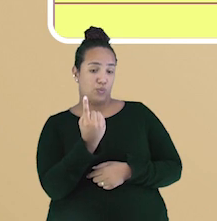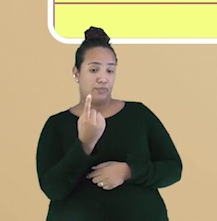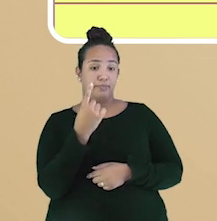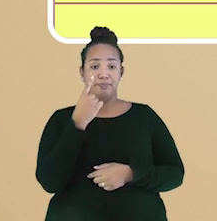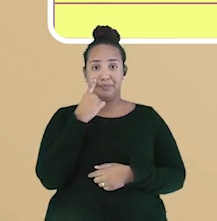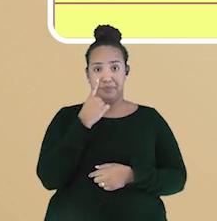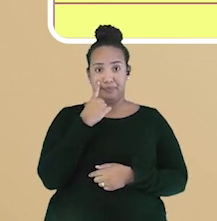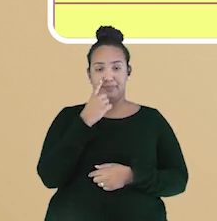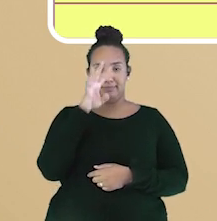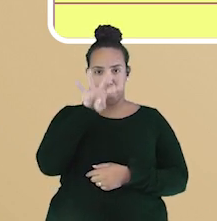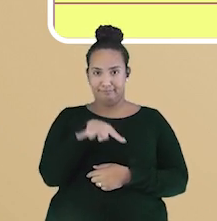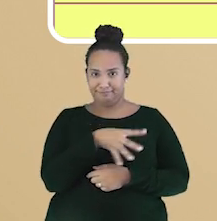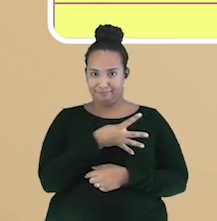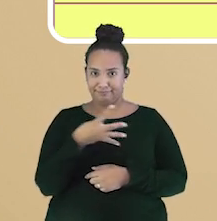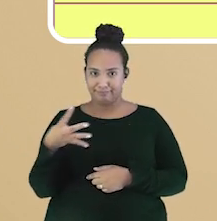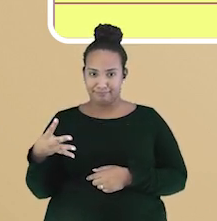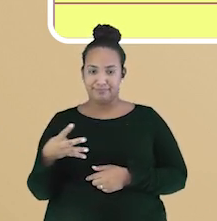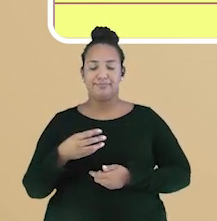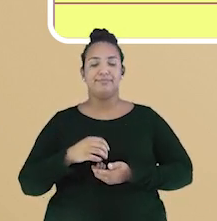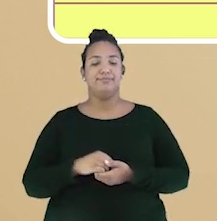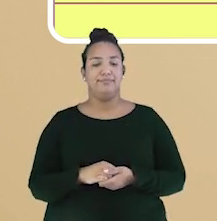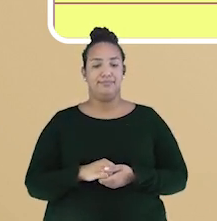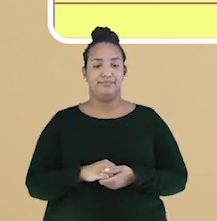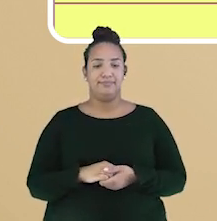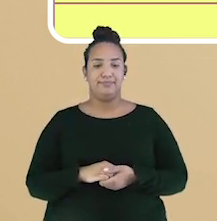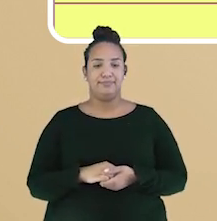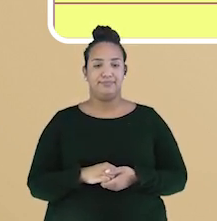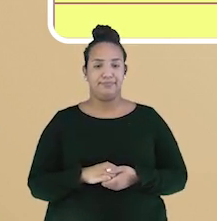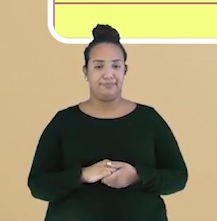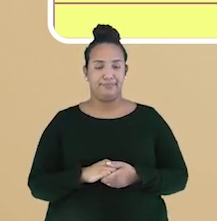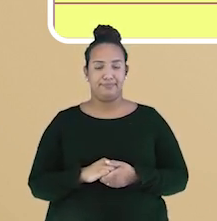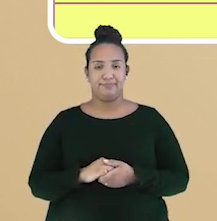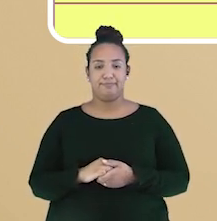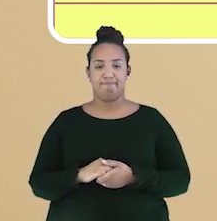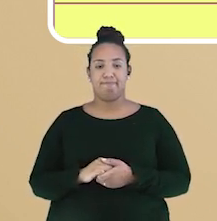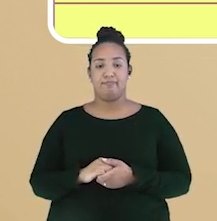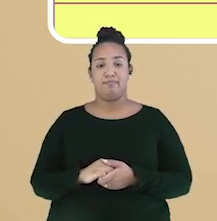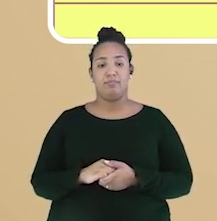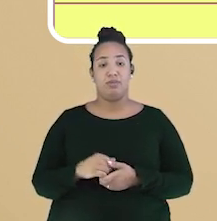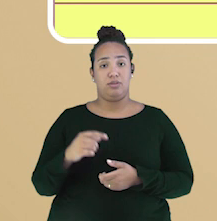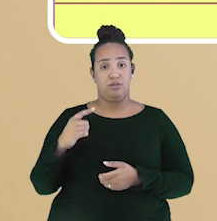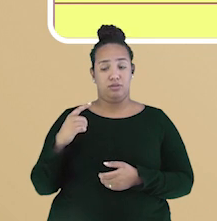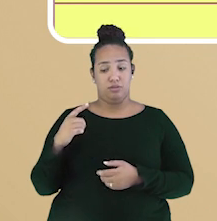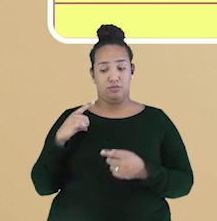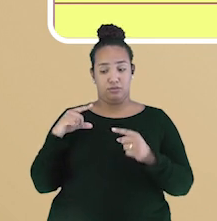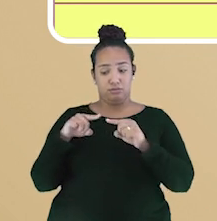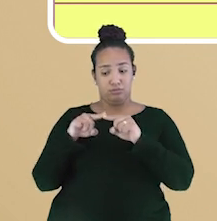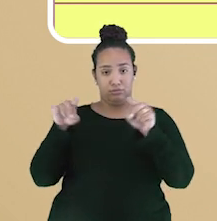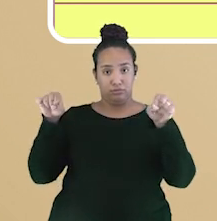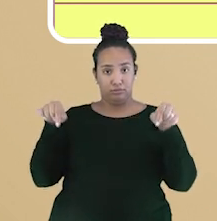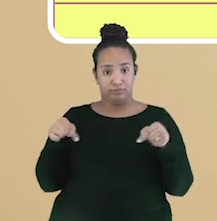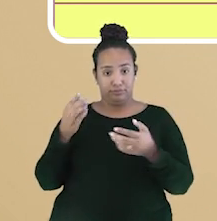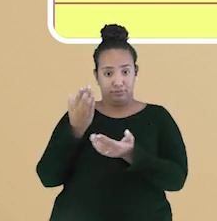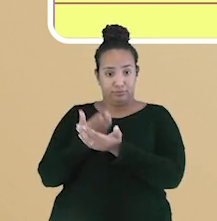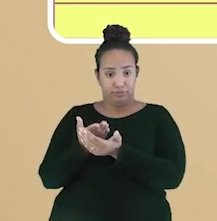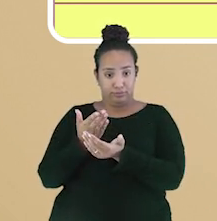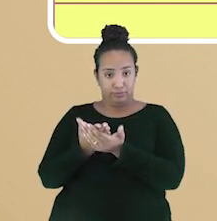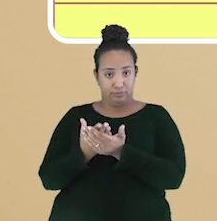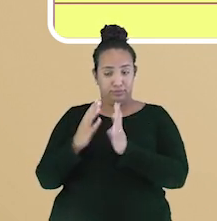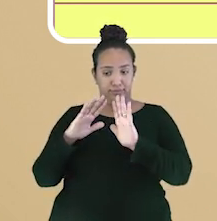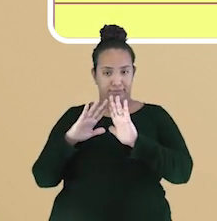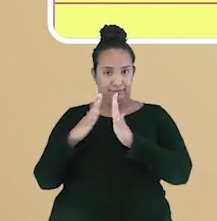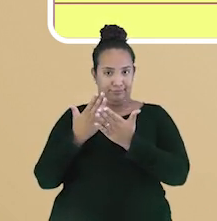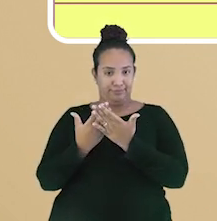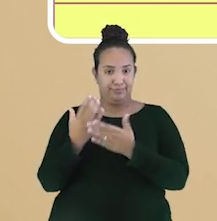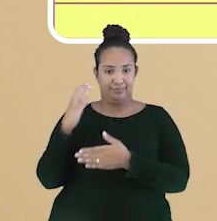tabela de dupla entrada foi feito uma pesquisa em uma sala de aula na escola c com meninos